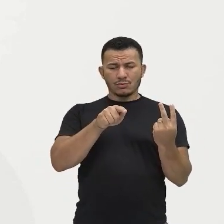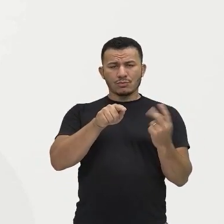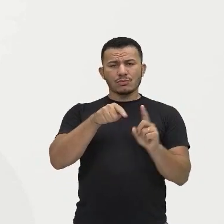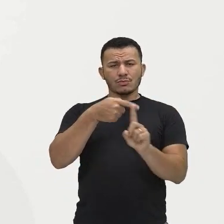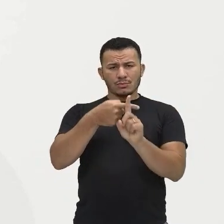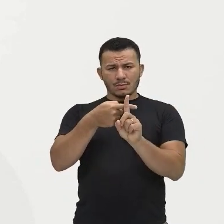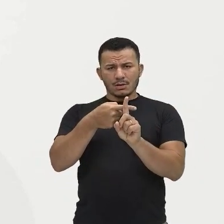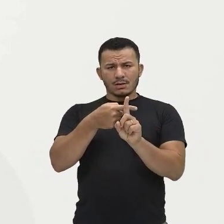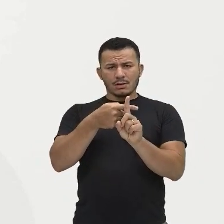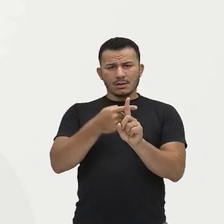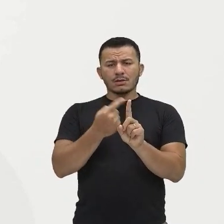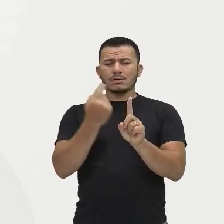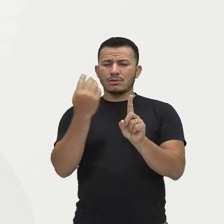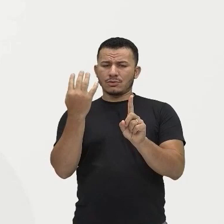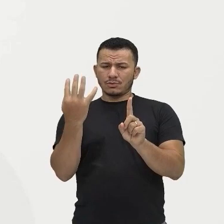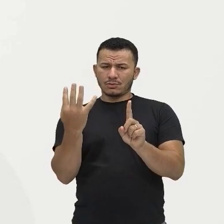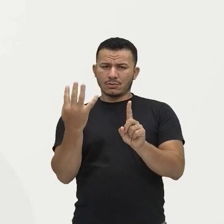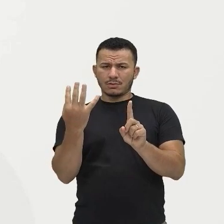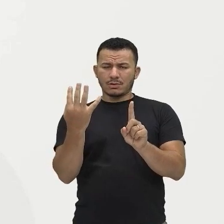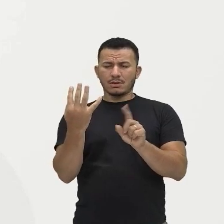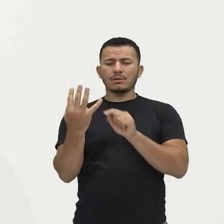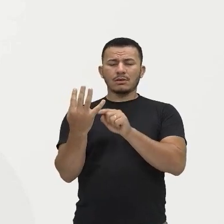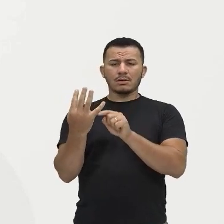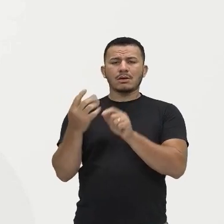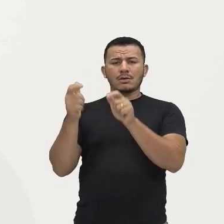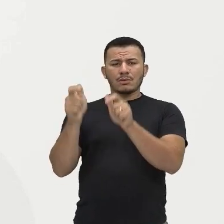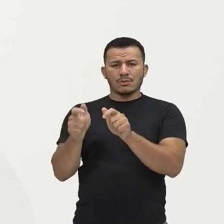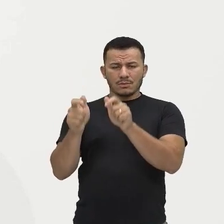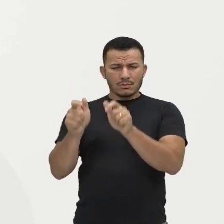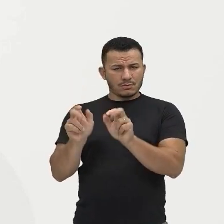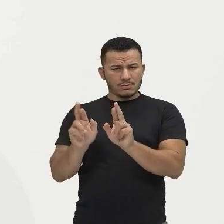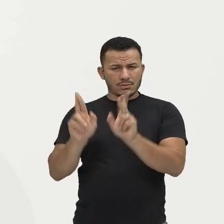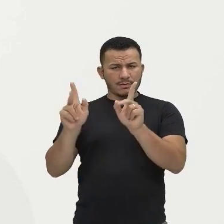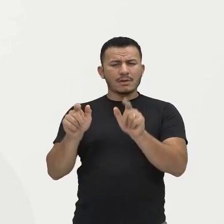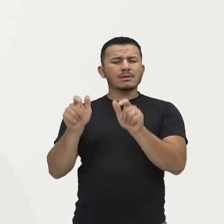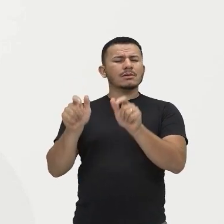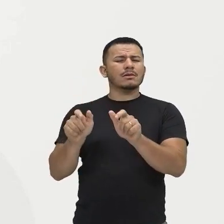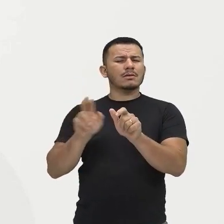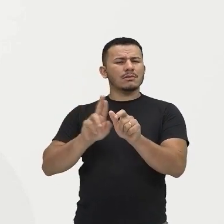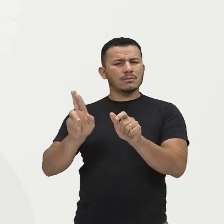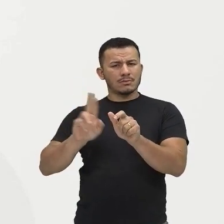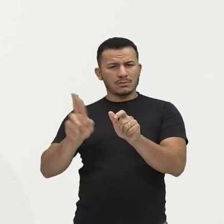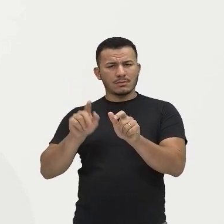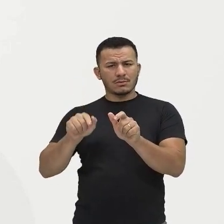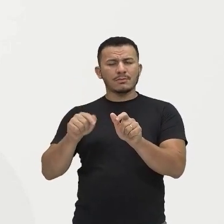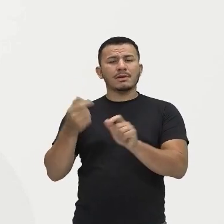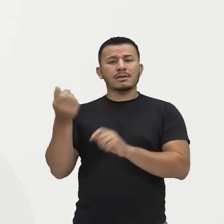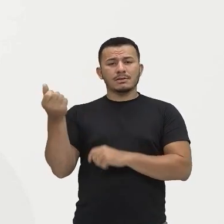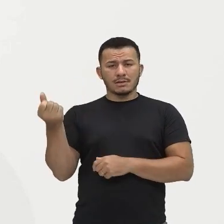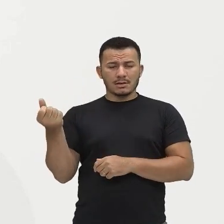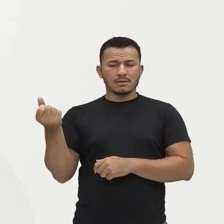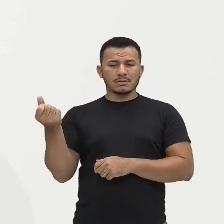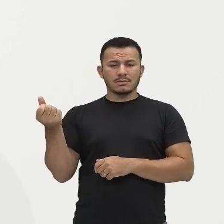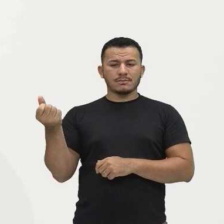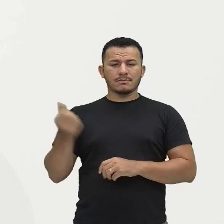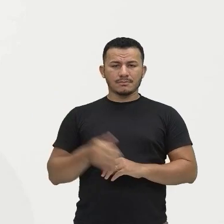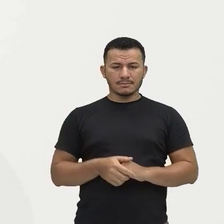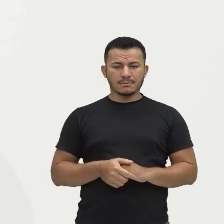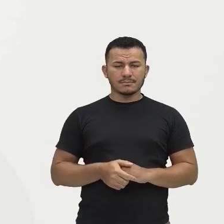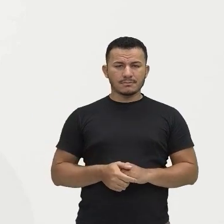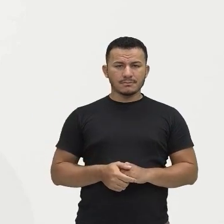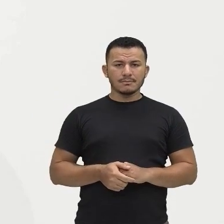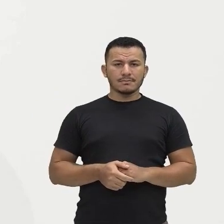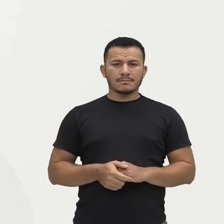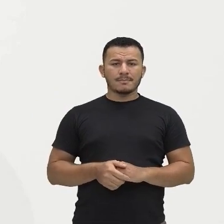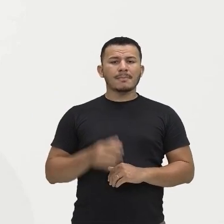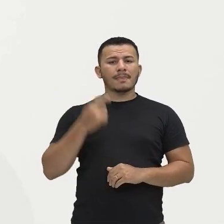4 à frente, chegando numa determinada posição. Que posição é essa? Posição 6. Então, vamos